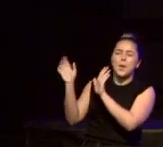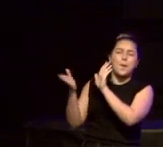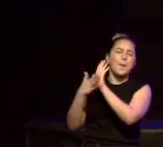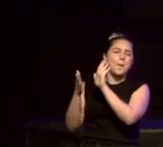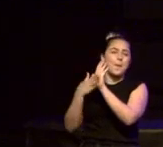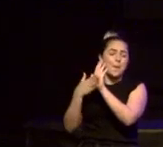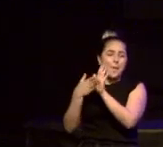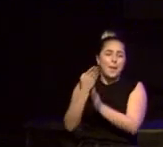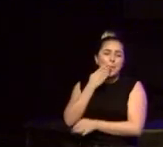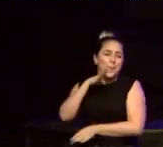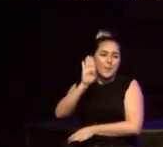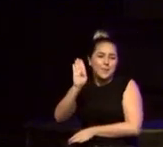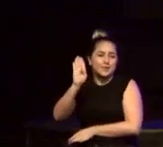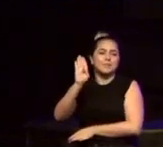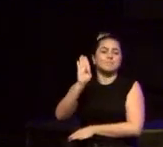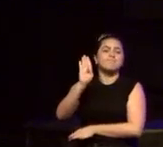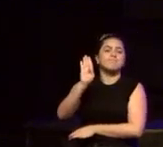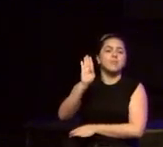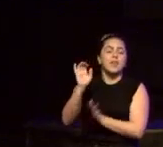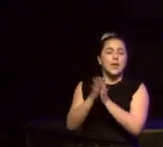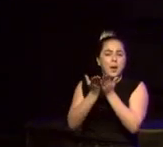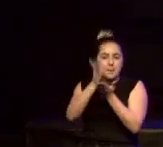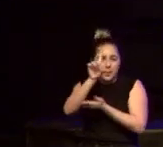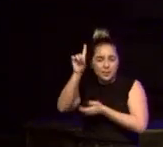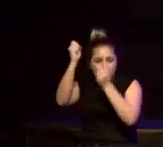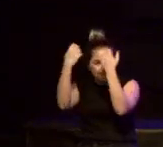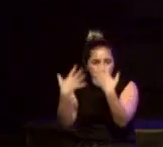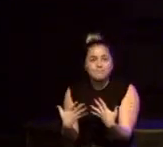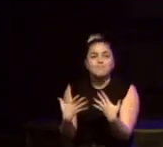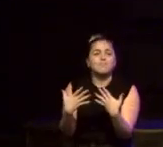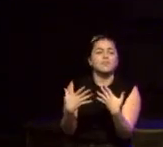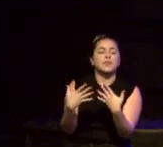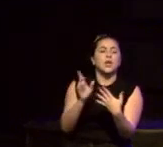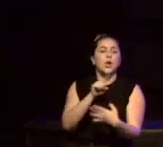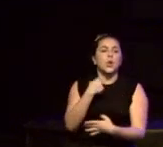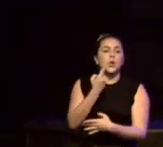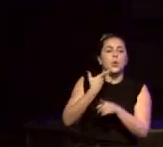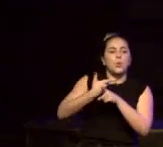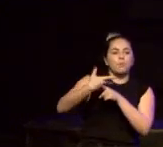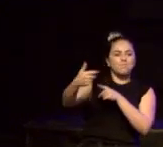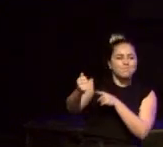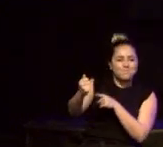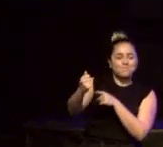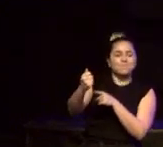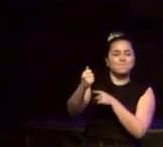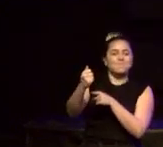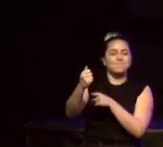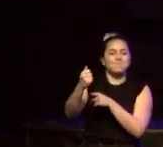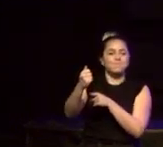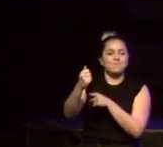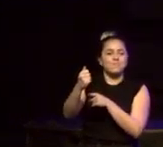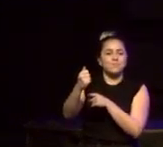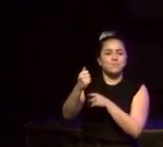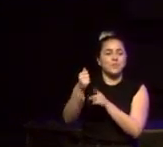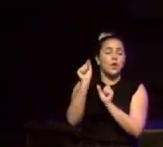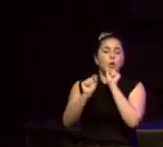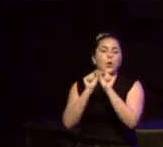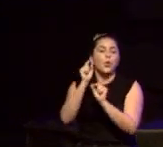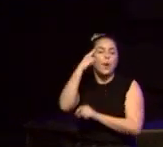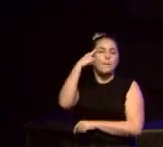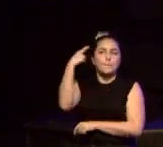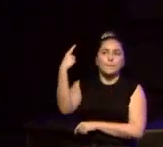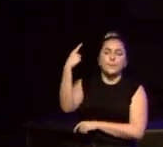promessa. Hebreus 10, 23, verso 24. Pensemos, olha que legal. O que você tem que